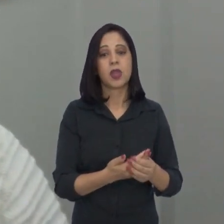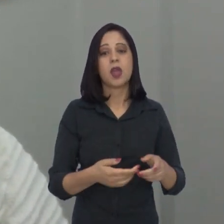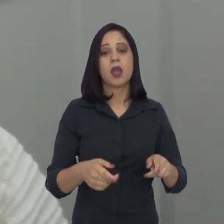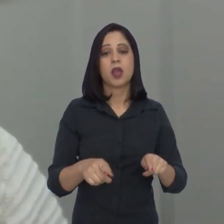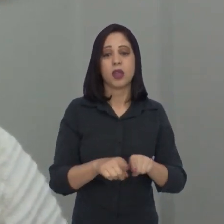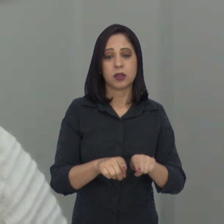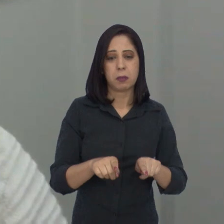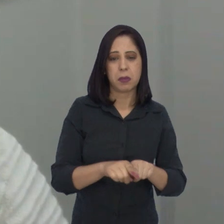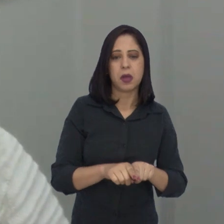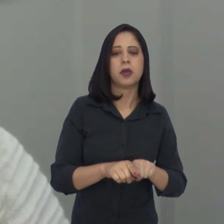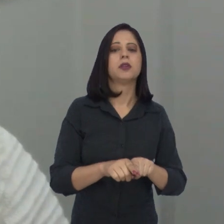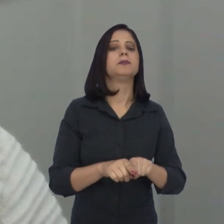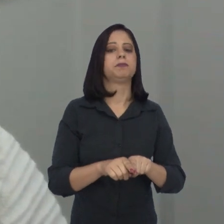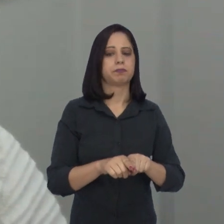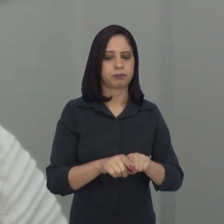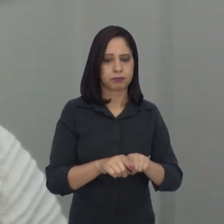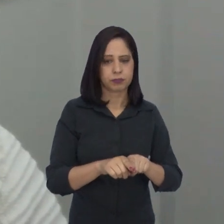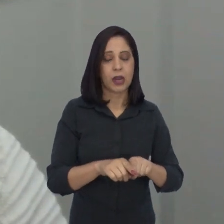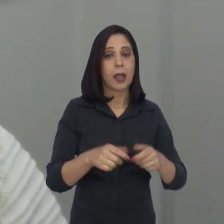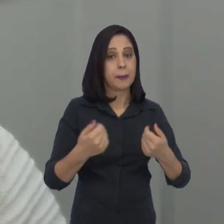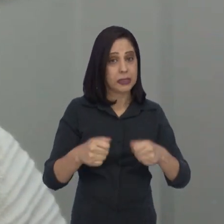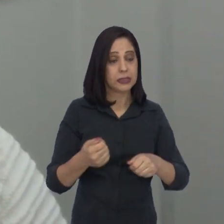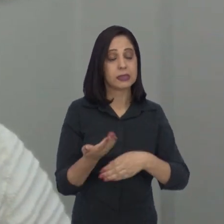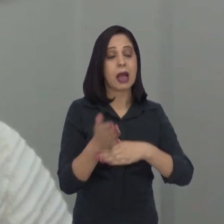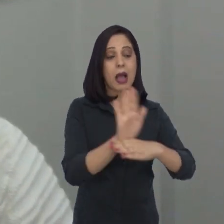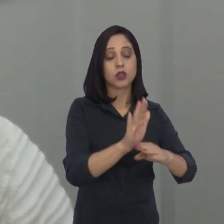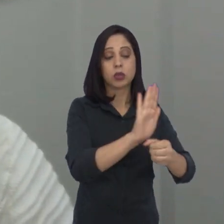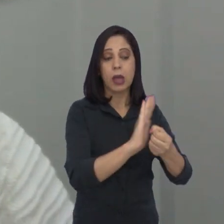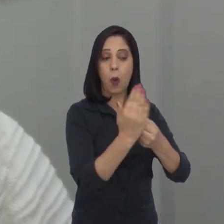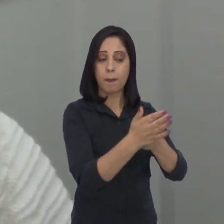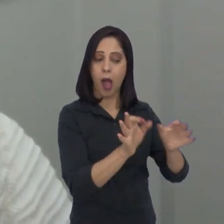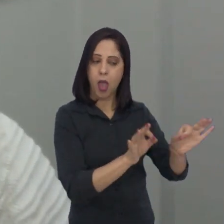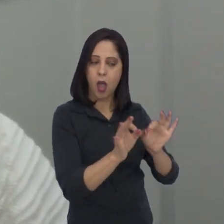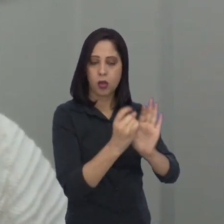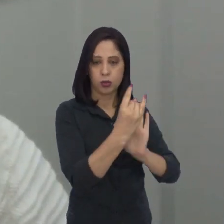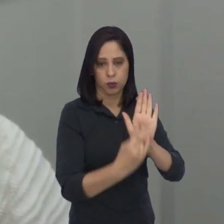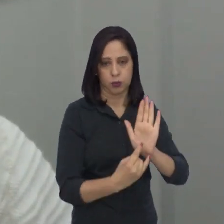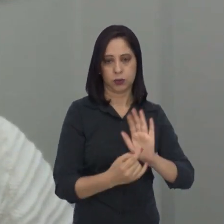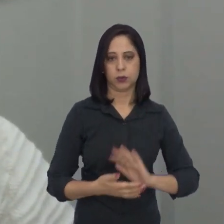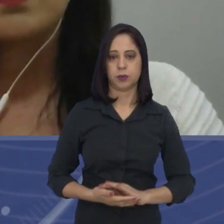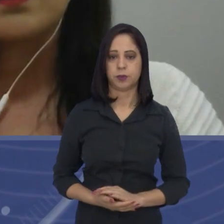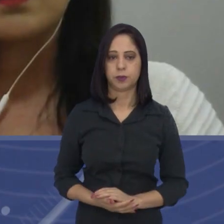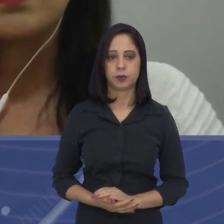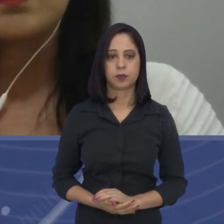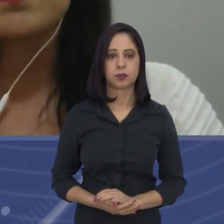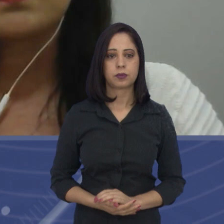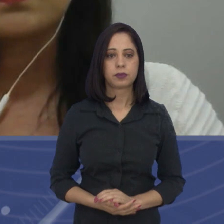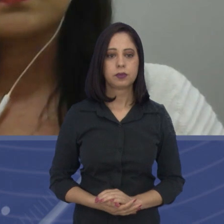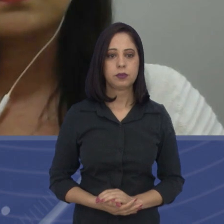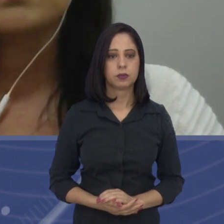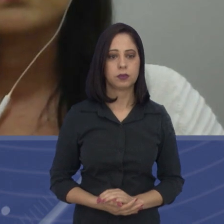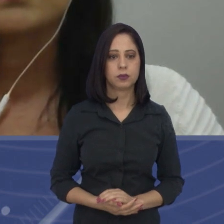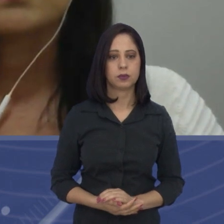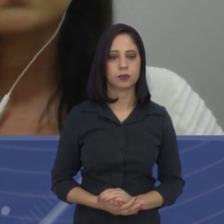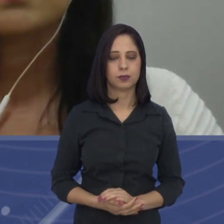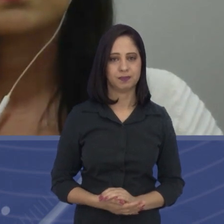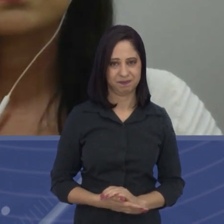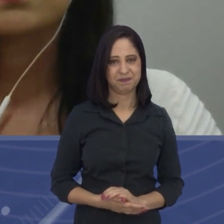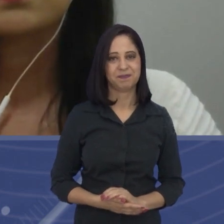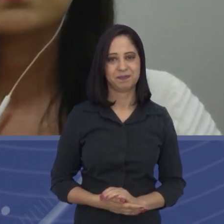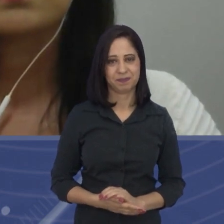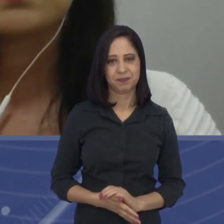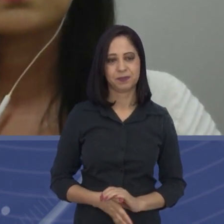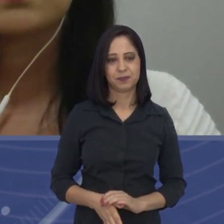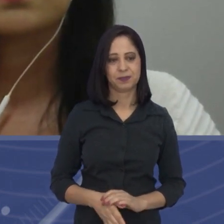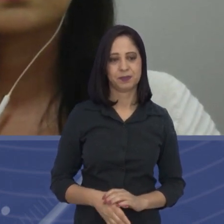ajudarem financeiramente nessa regularização também. Sim. Sim. Alessandra, muito